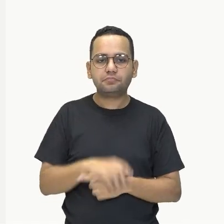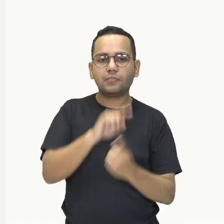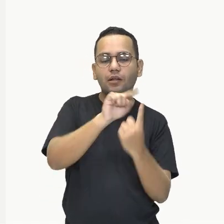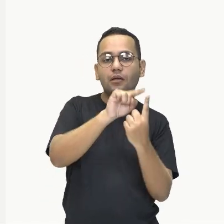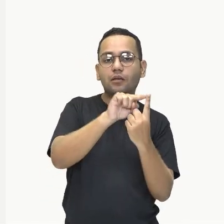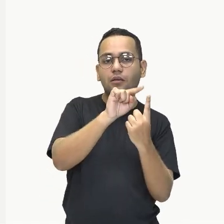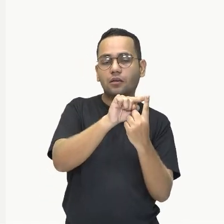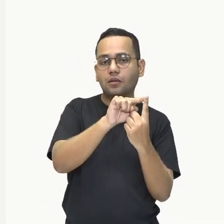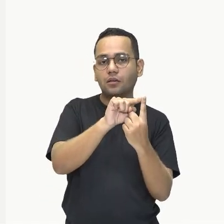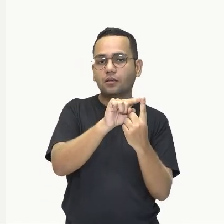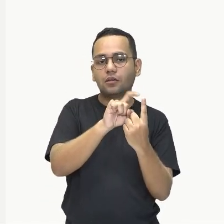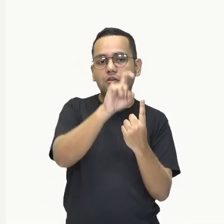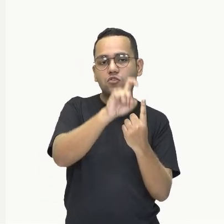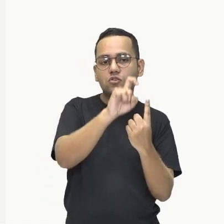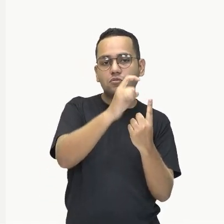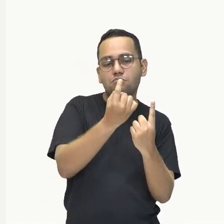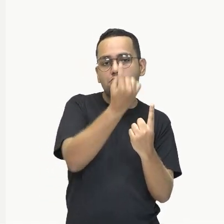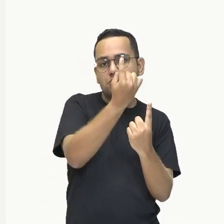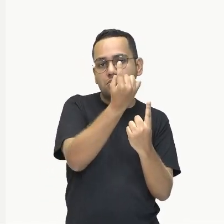grau.